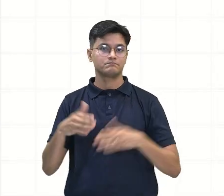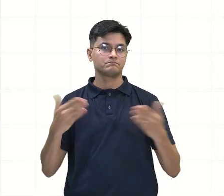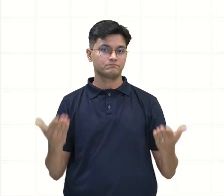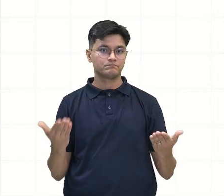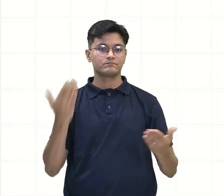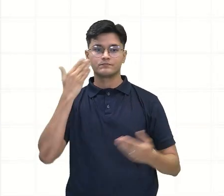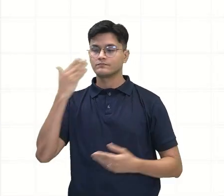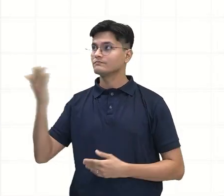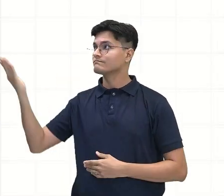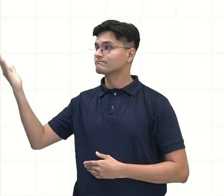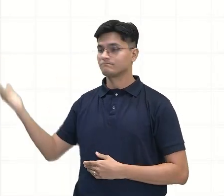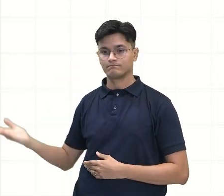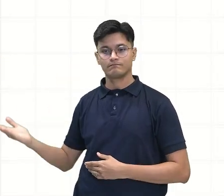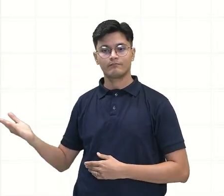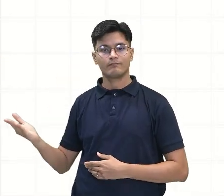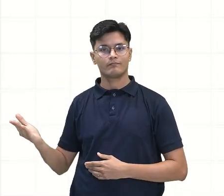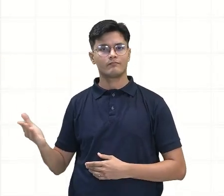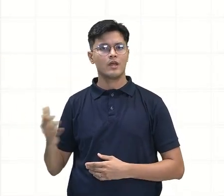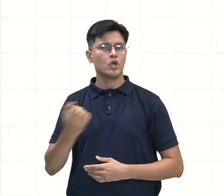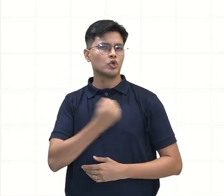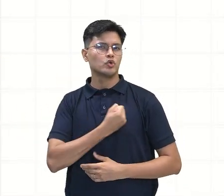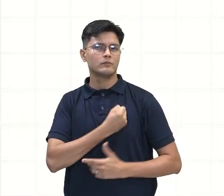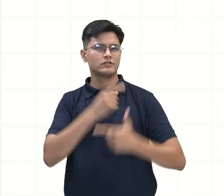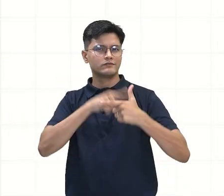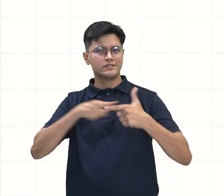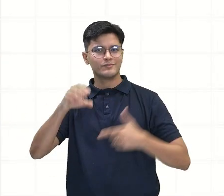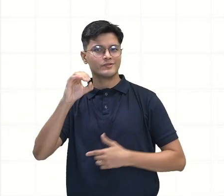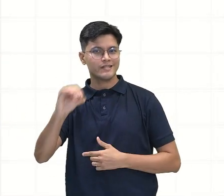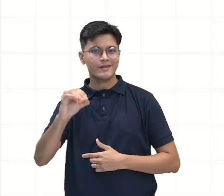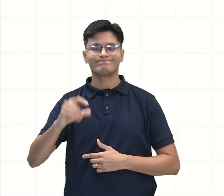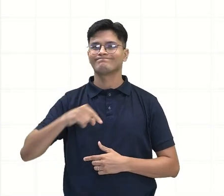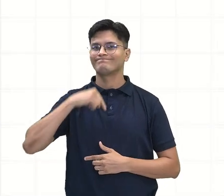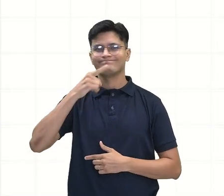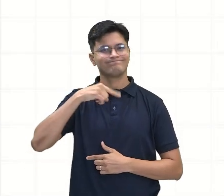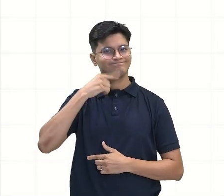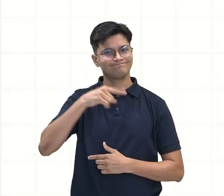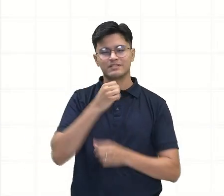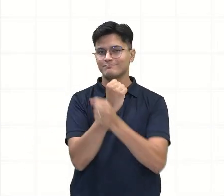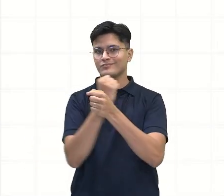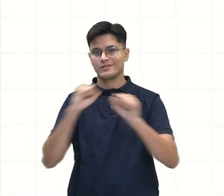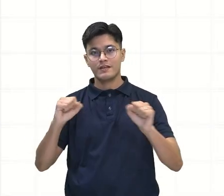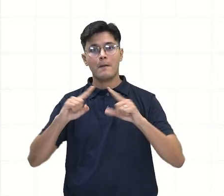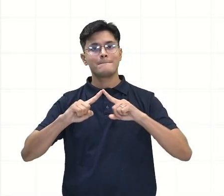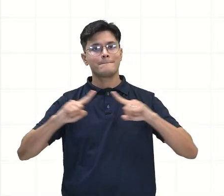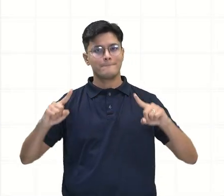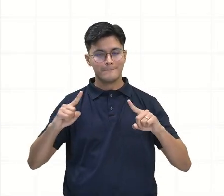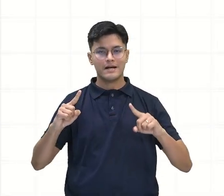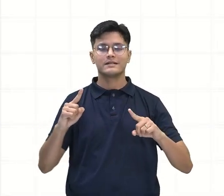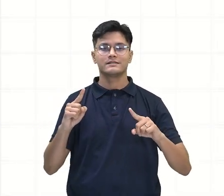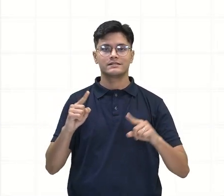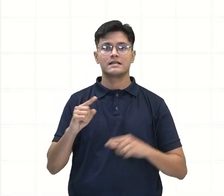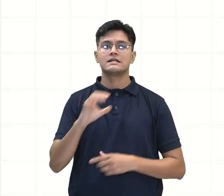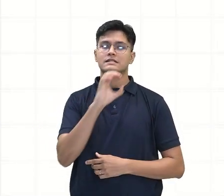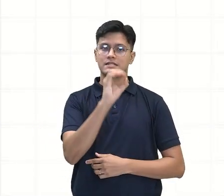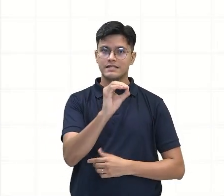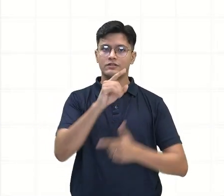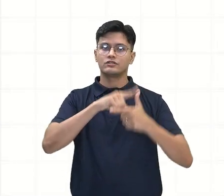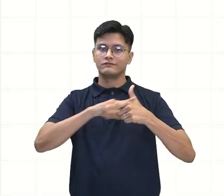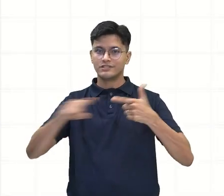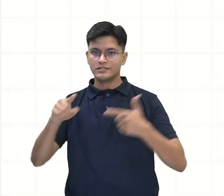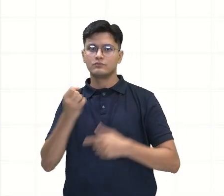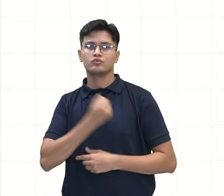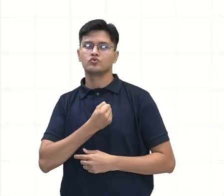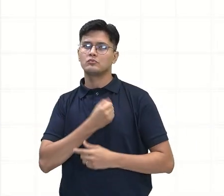ideia, mas eu posso dividir 0 por qualquer valor, tá bom? Nunca o divisor vai poder ser 0.